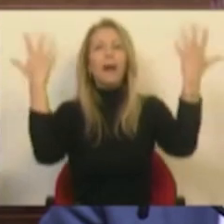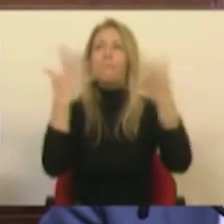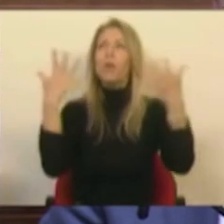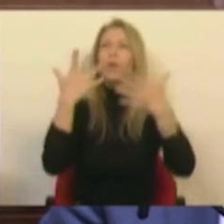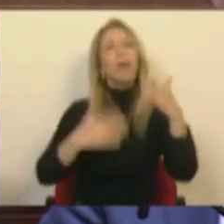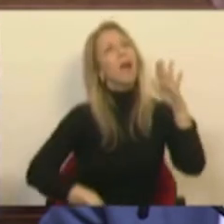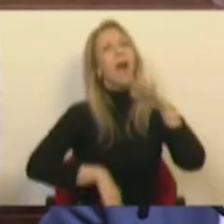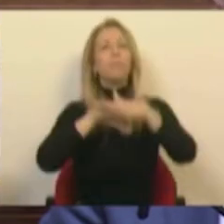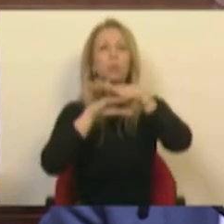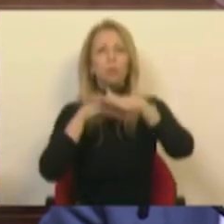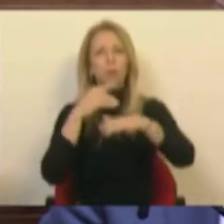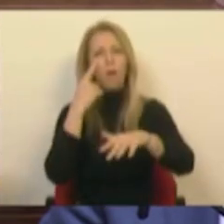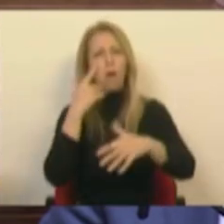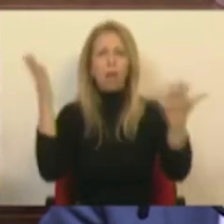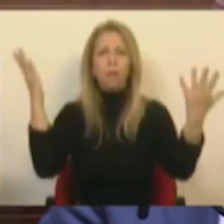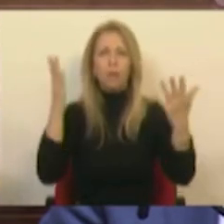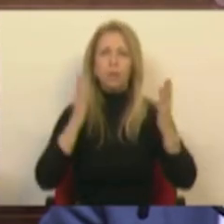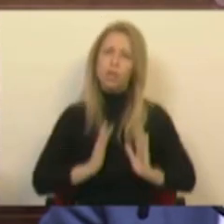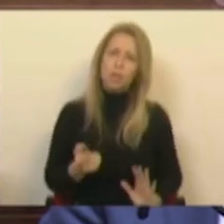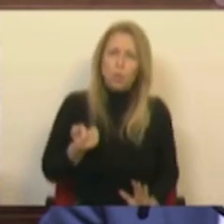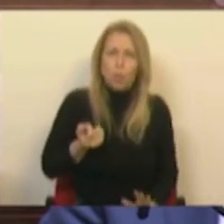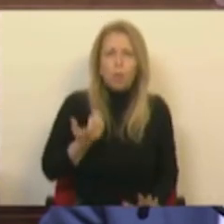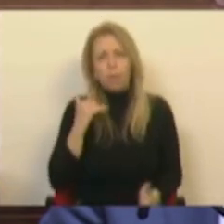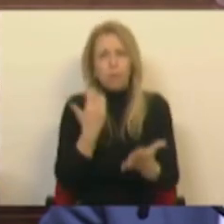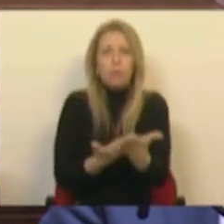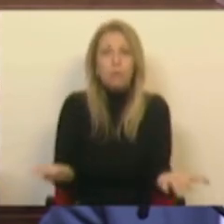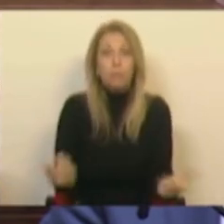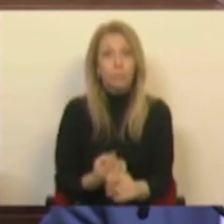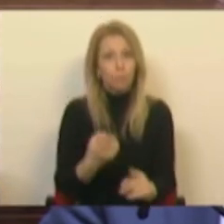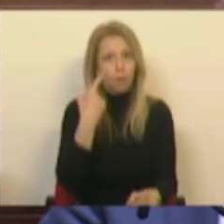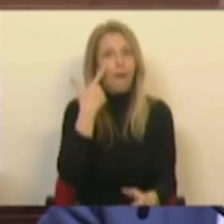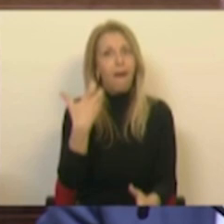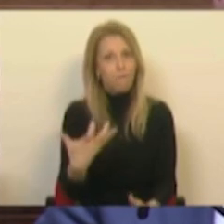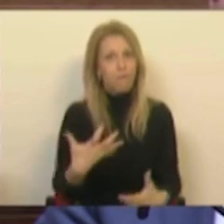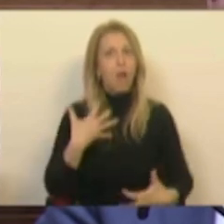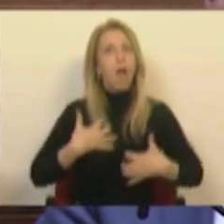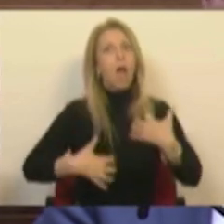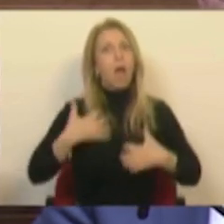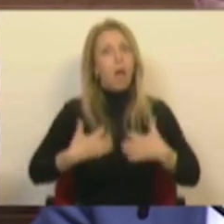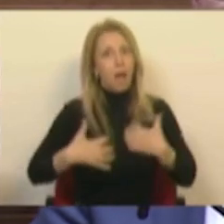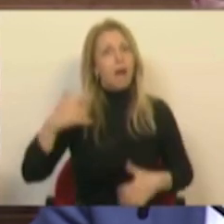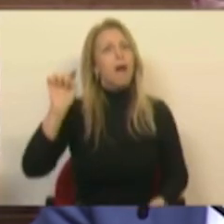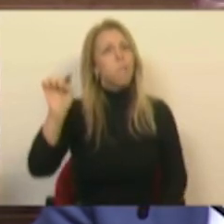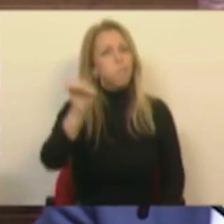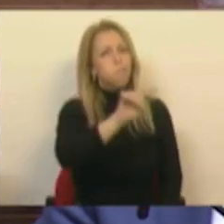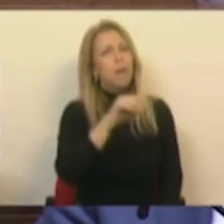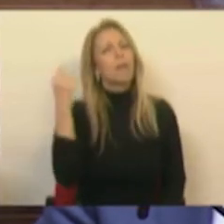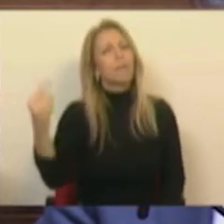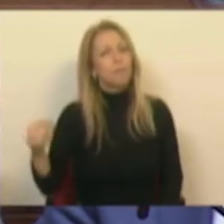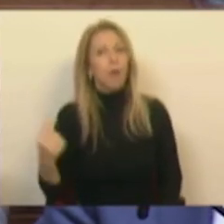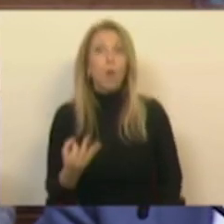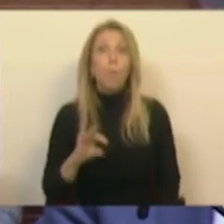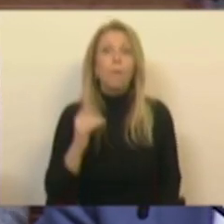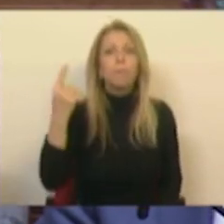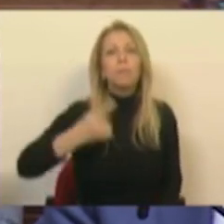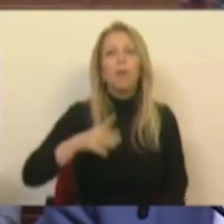a ver se ela vos descansa de alguma forma, porque nota-se a ansiedade e porque aquilo que o PS deve fazer é governar como